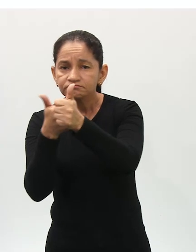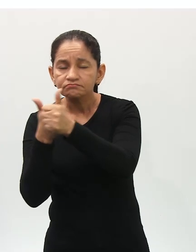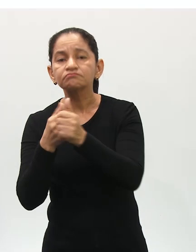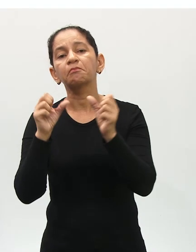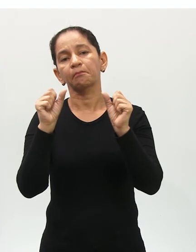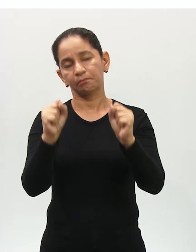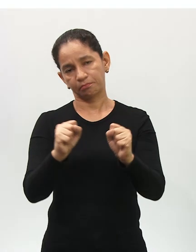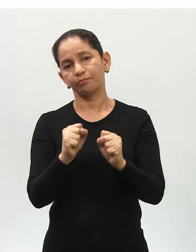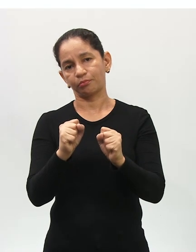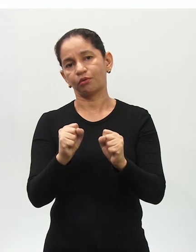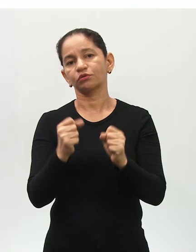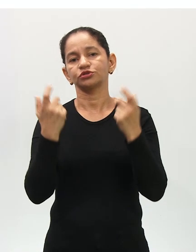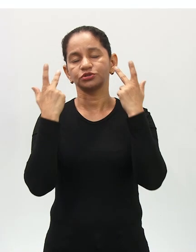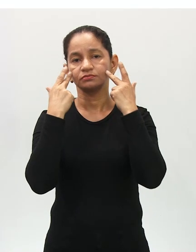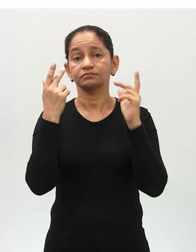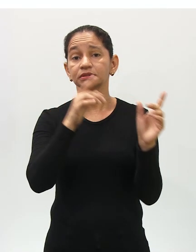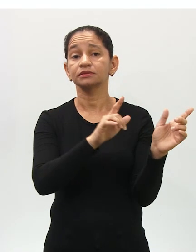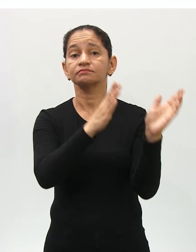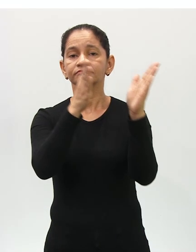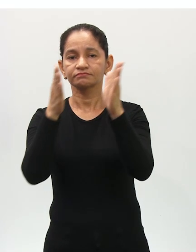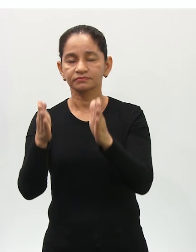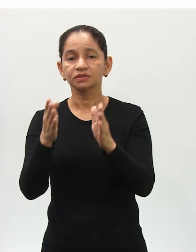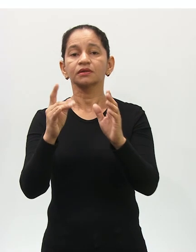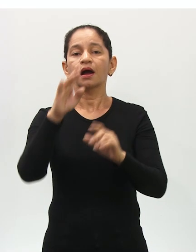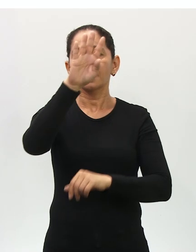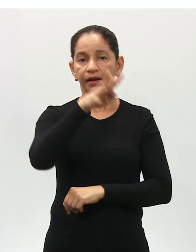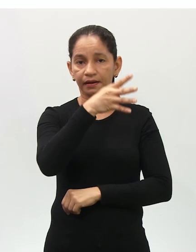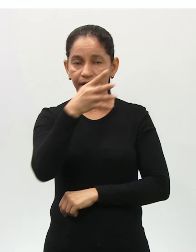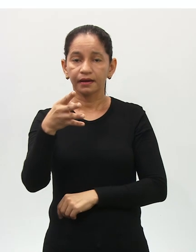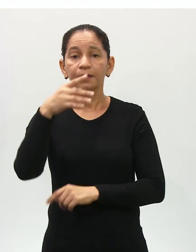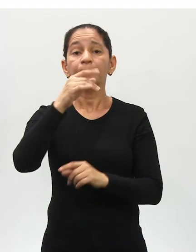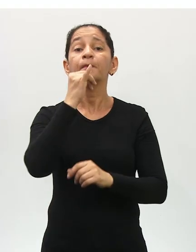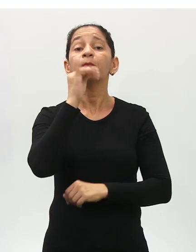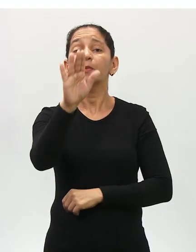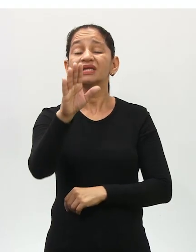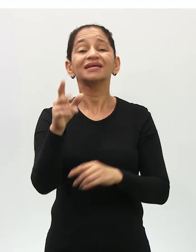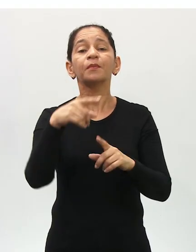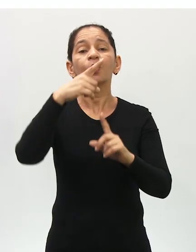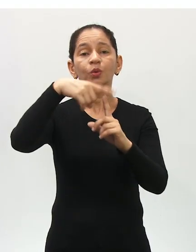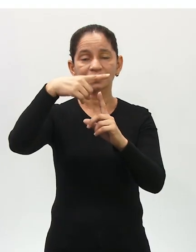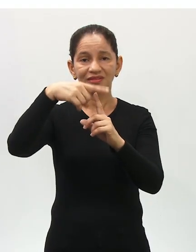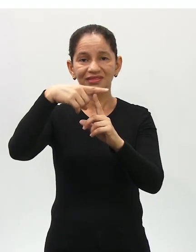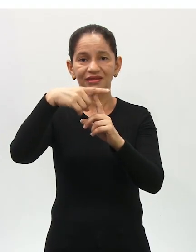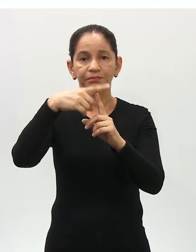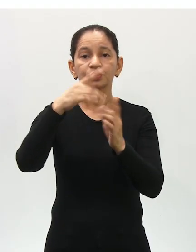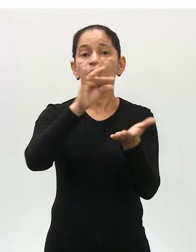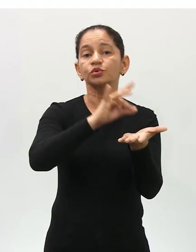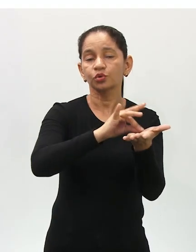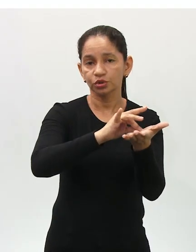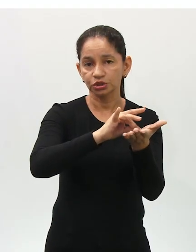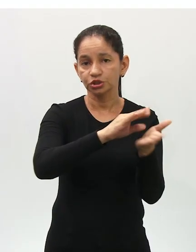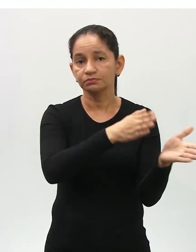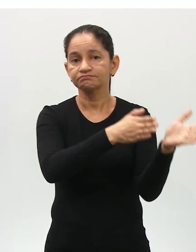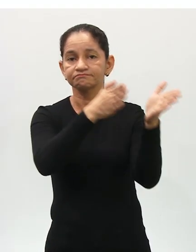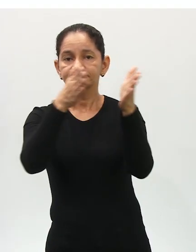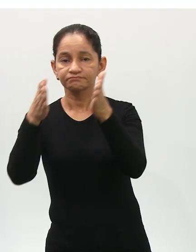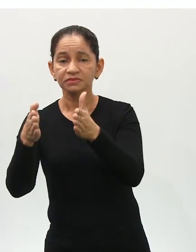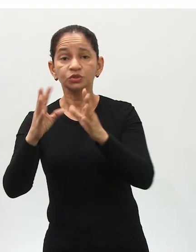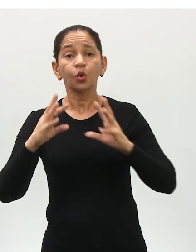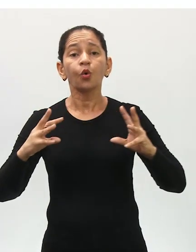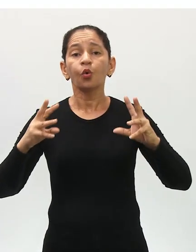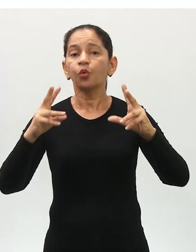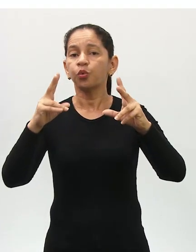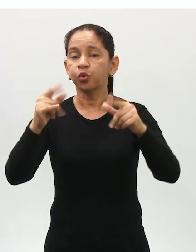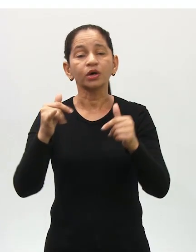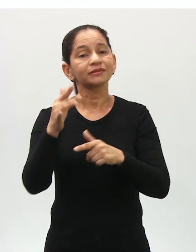governo. Classificação por natureza da despesa. Importante destacar que a classificação da receita por natureza da despesa é utilizada por todos